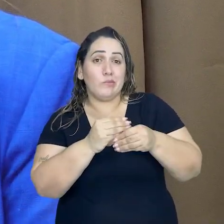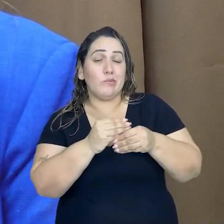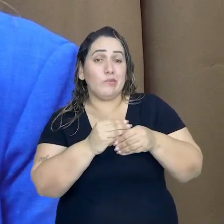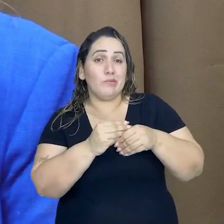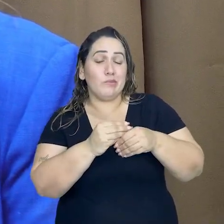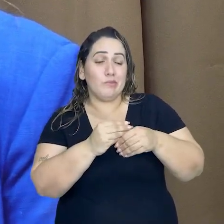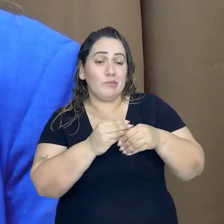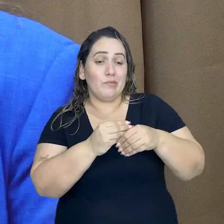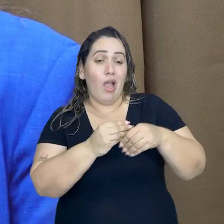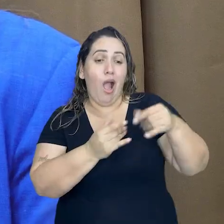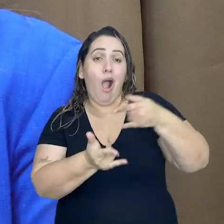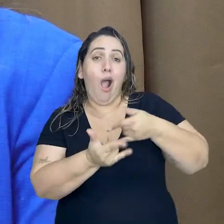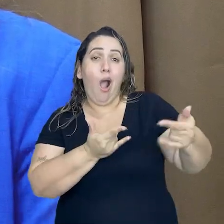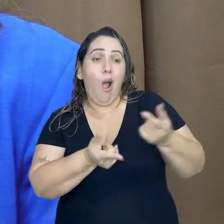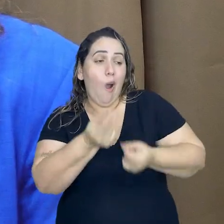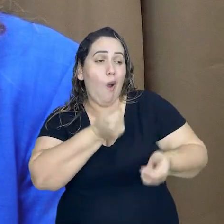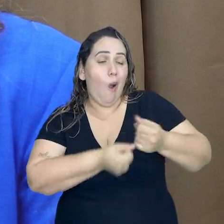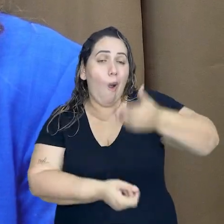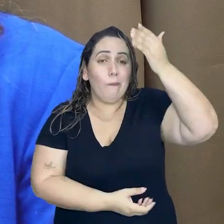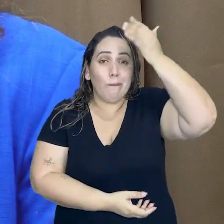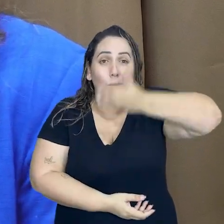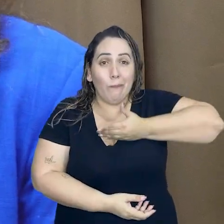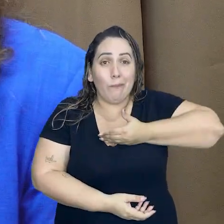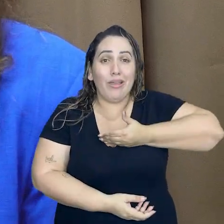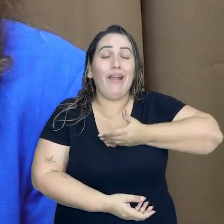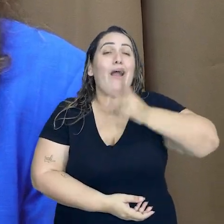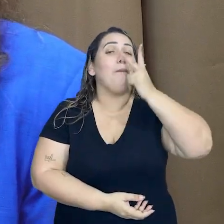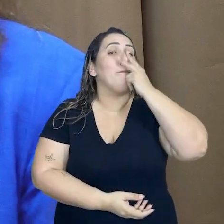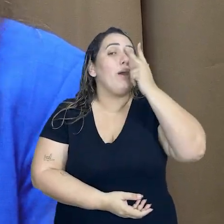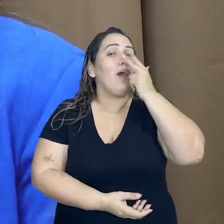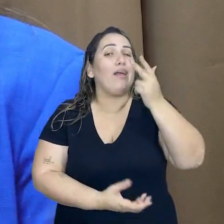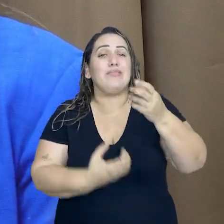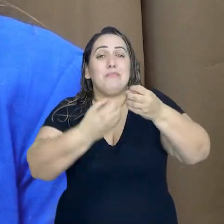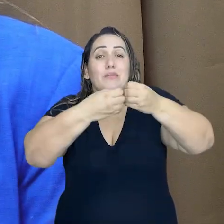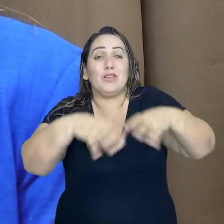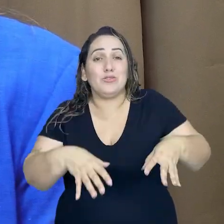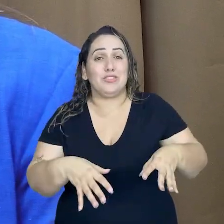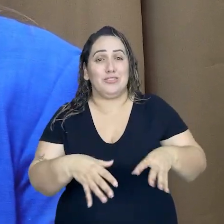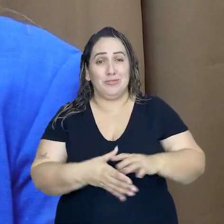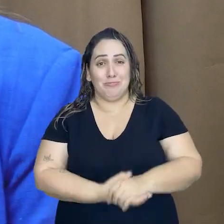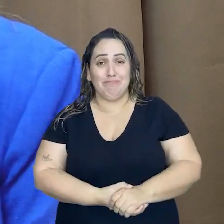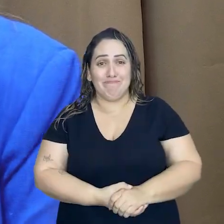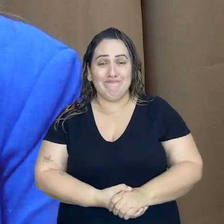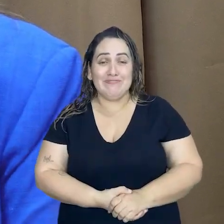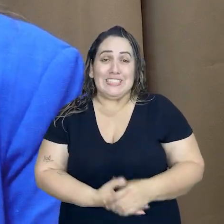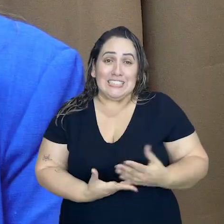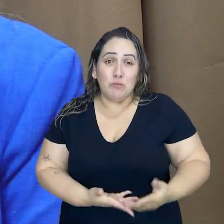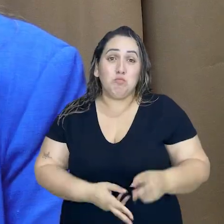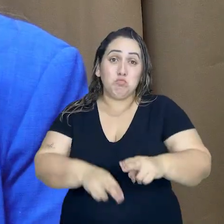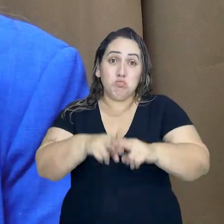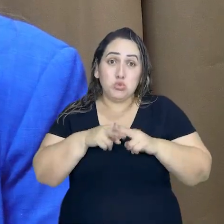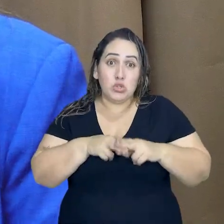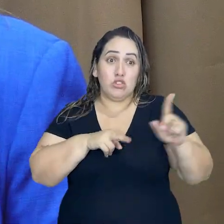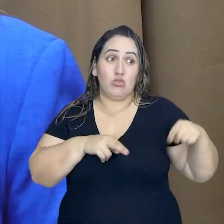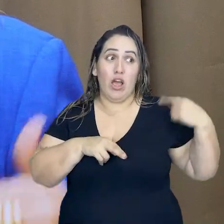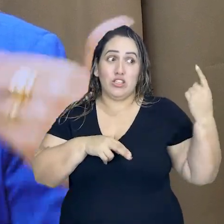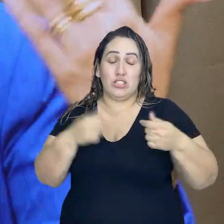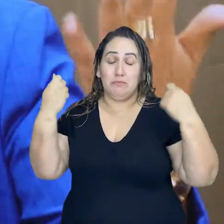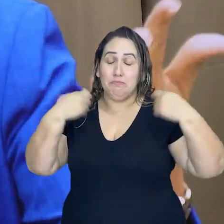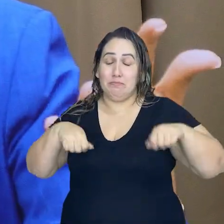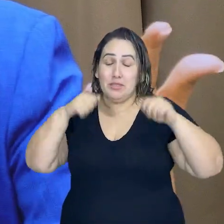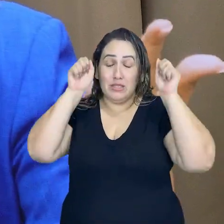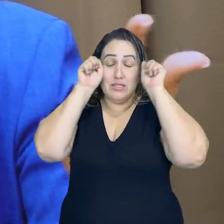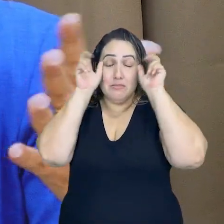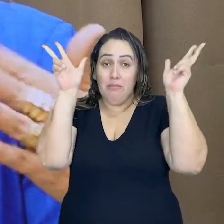uma legislação, critérios objetivos, e não como eles usam de qualquer forma, inclusive subjetivamente,